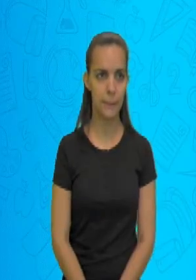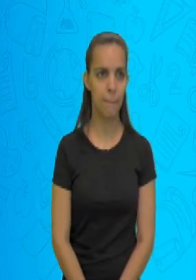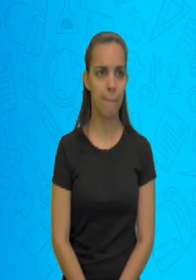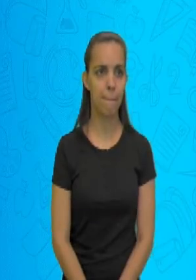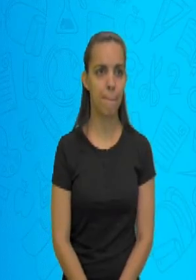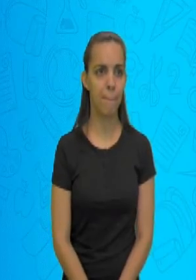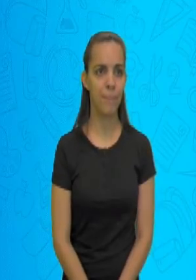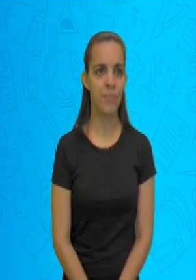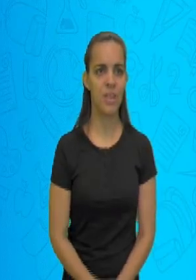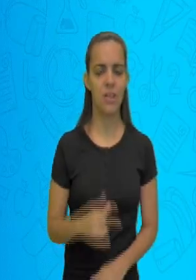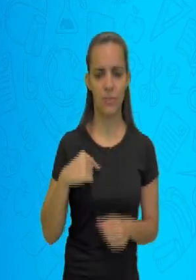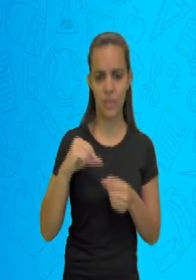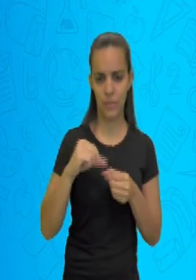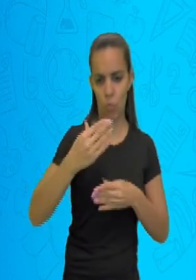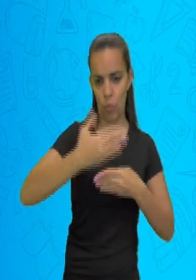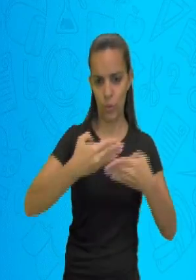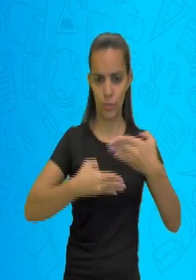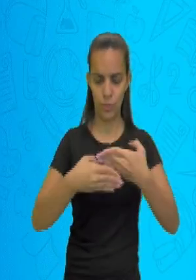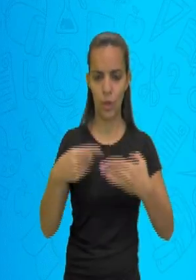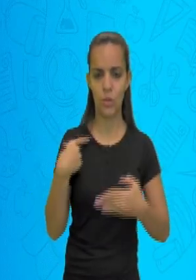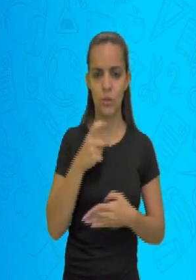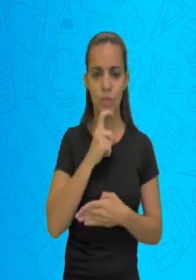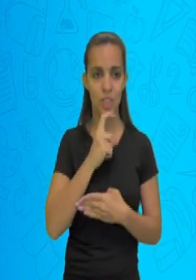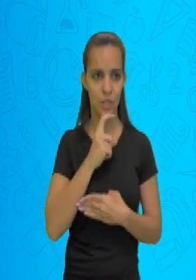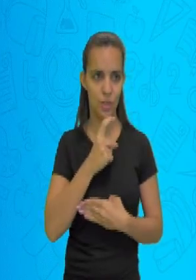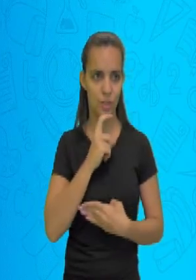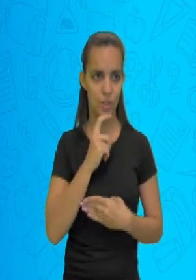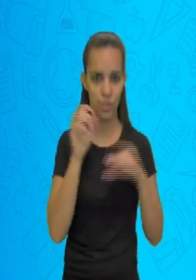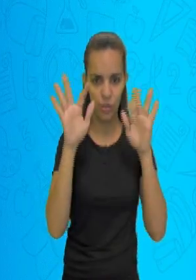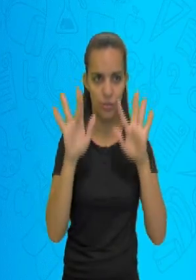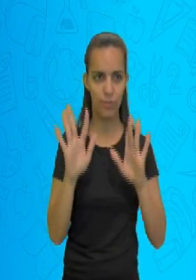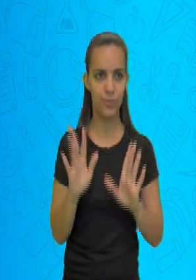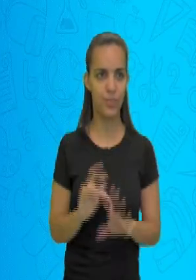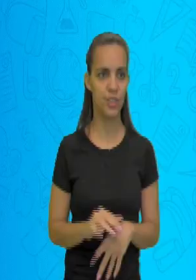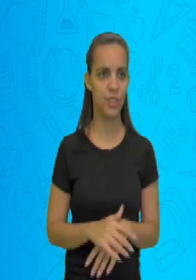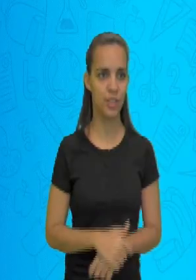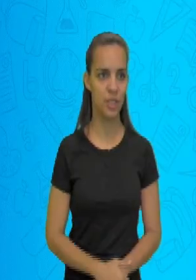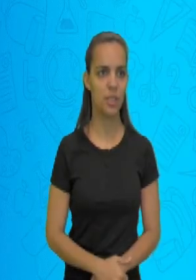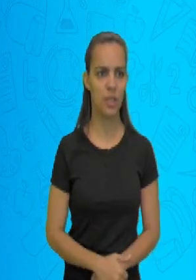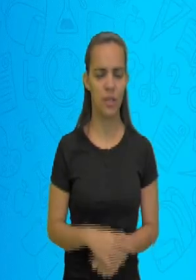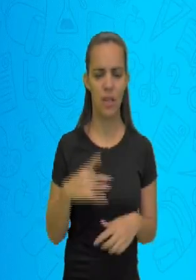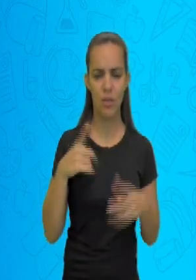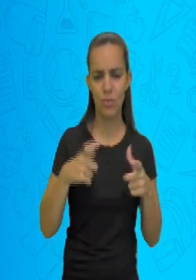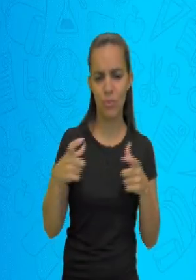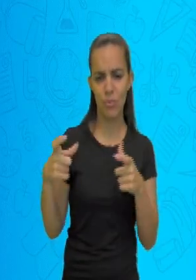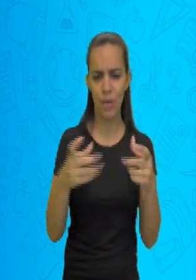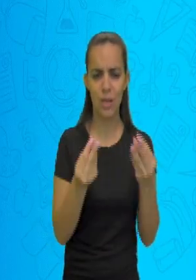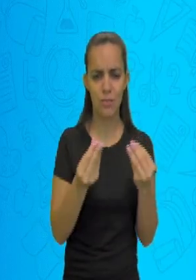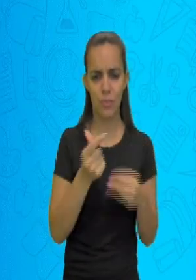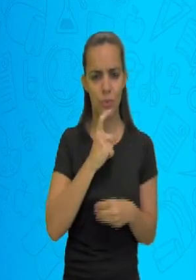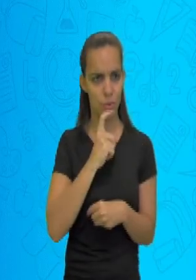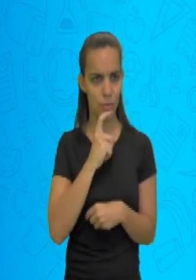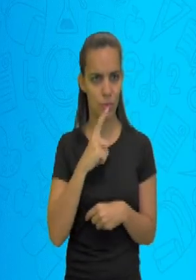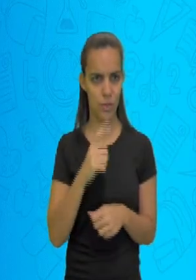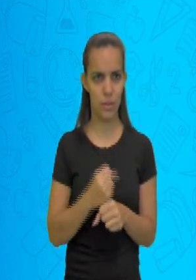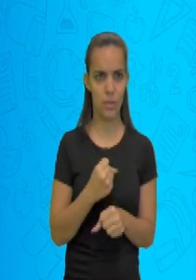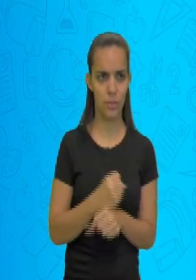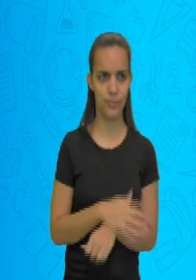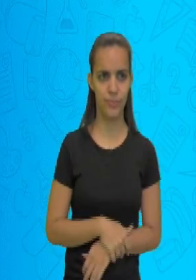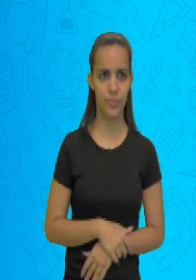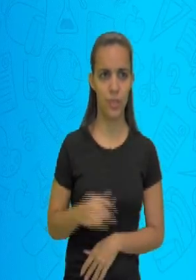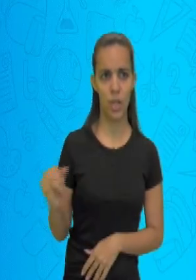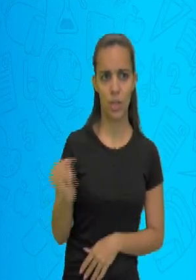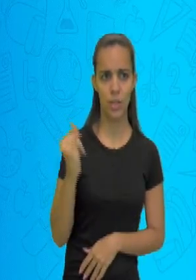são feitas de bloco de neve e são nas regiões polares, é muito frio, tá bom?